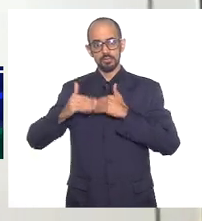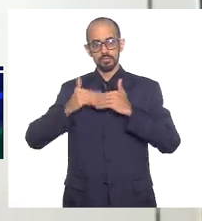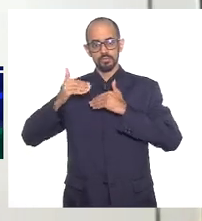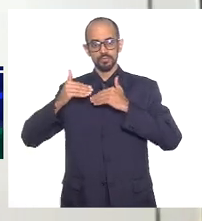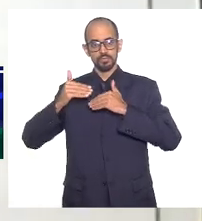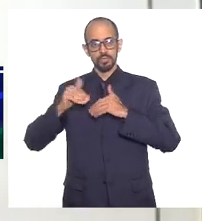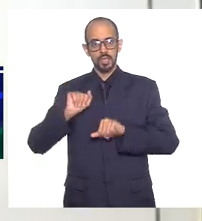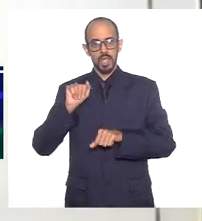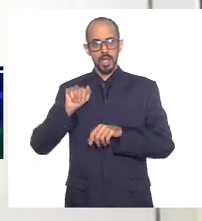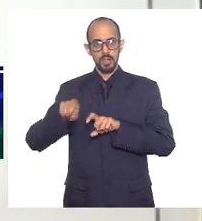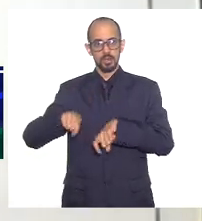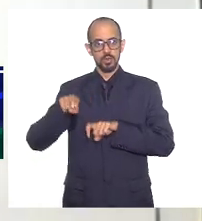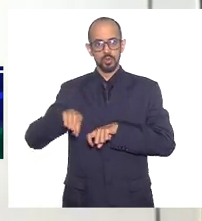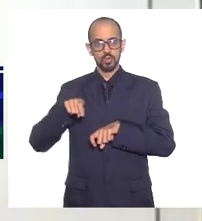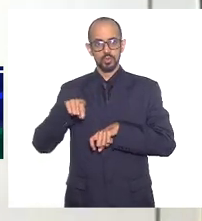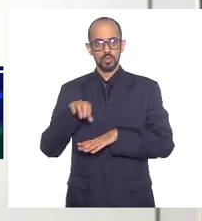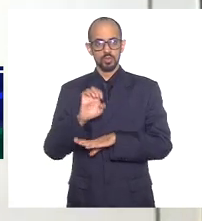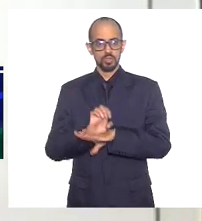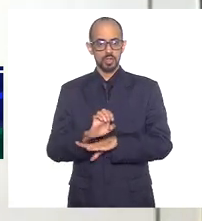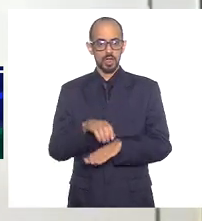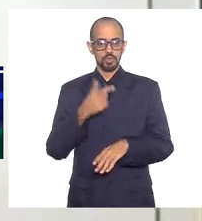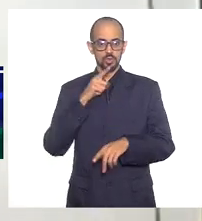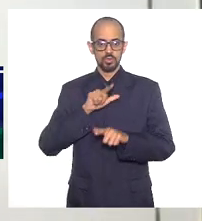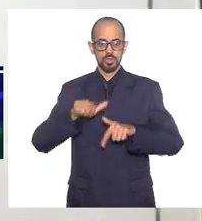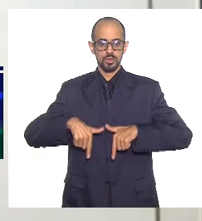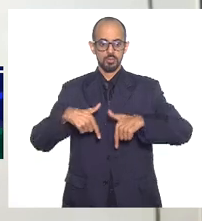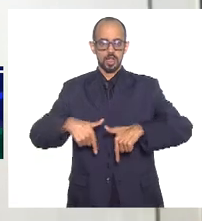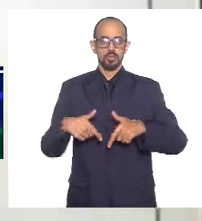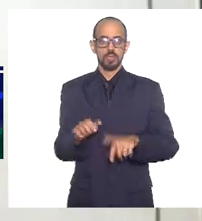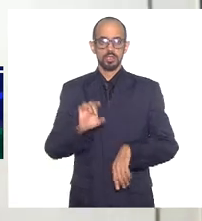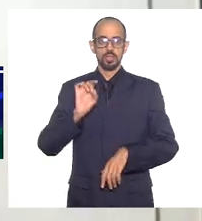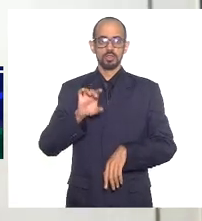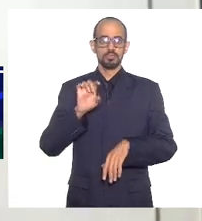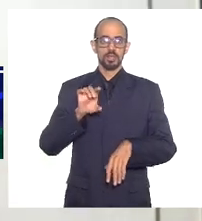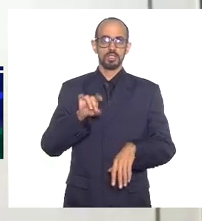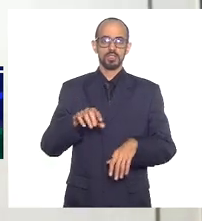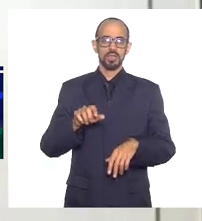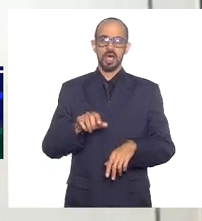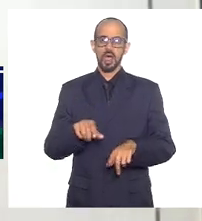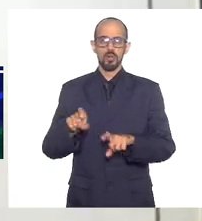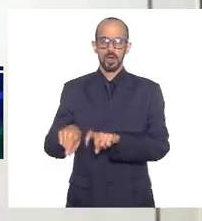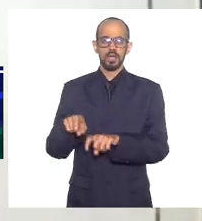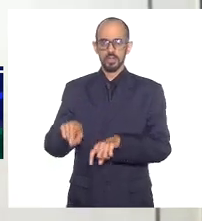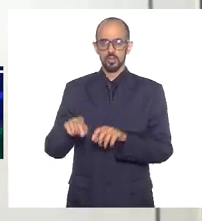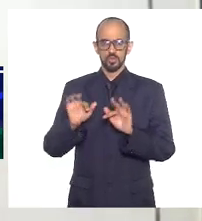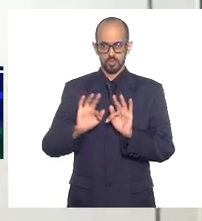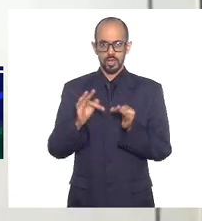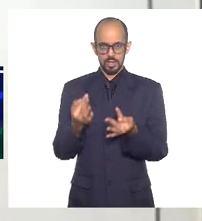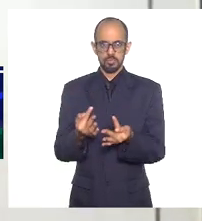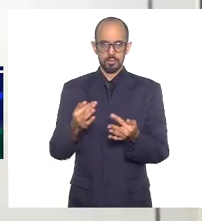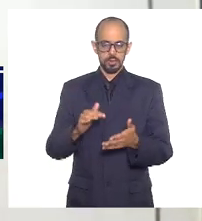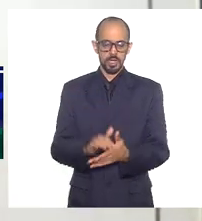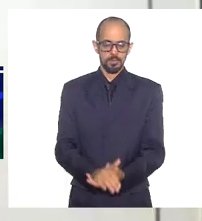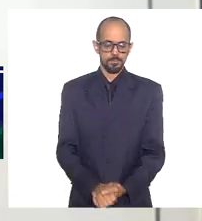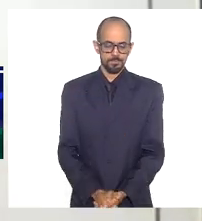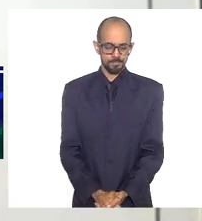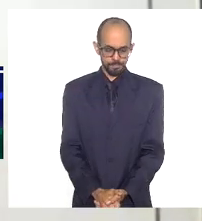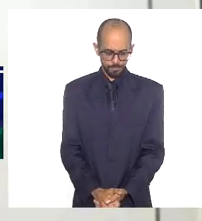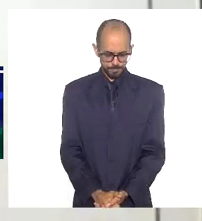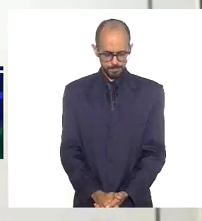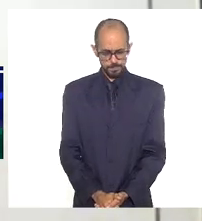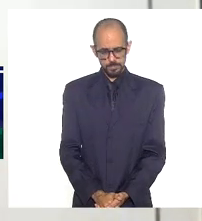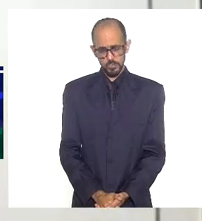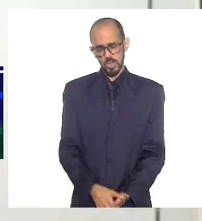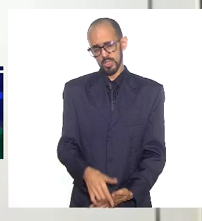cadeias produtivas tendo uma atuação especialmente voltada na agricultura familiar no ano de